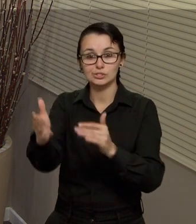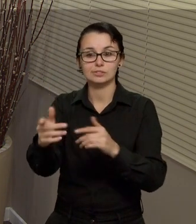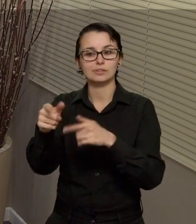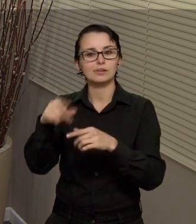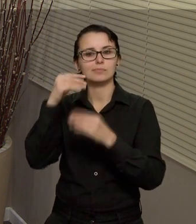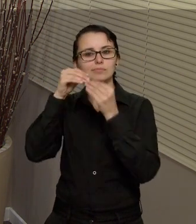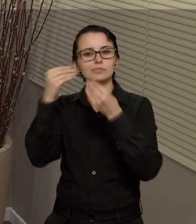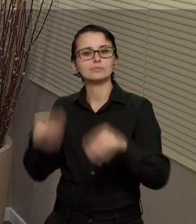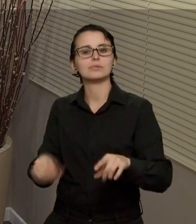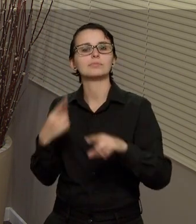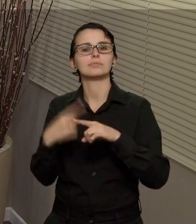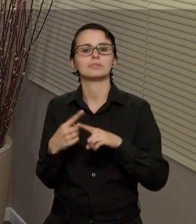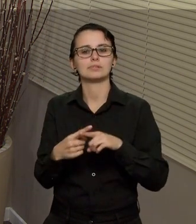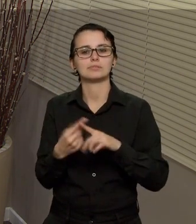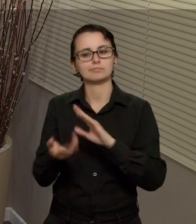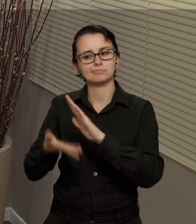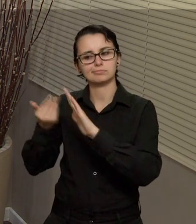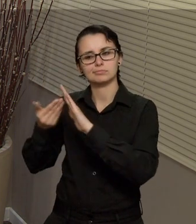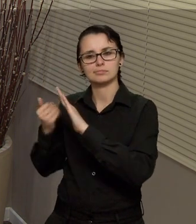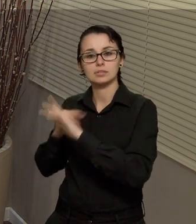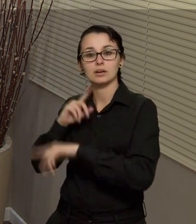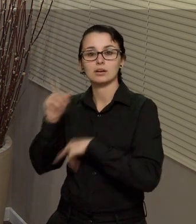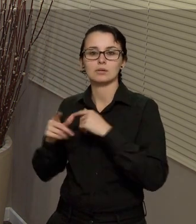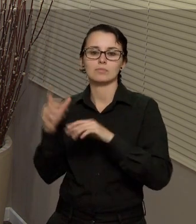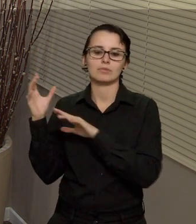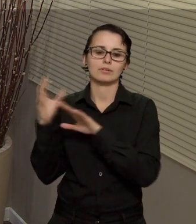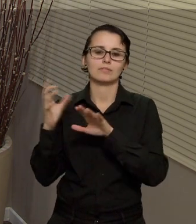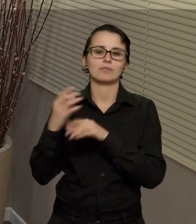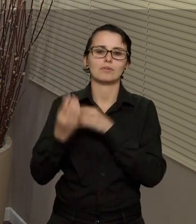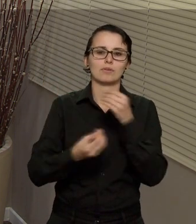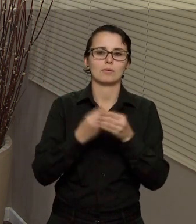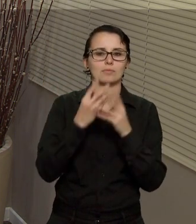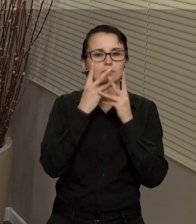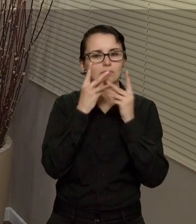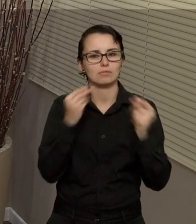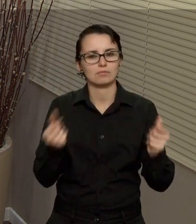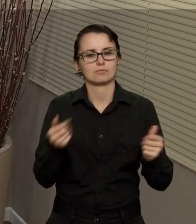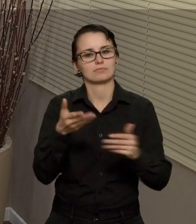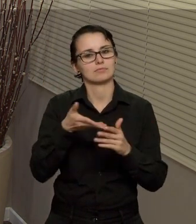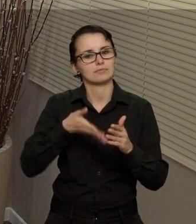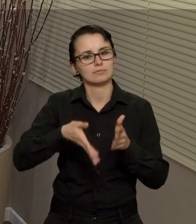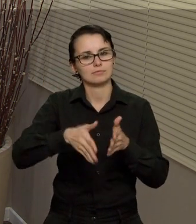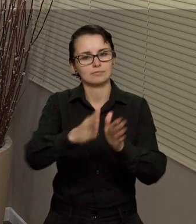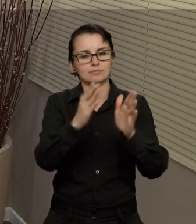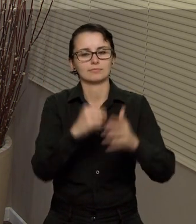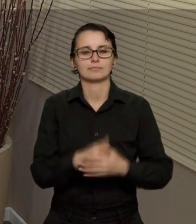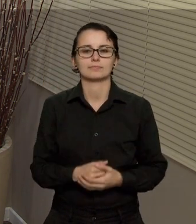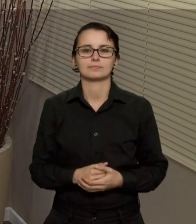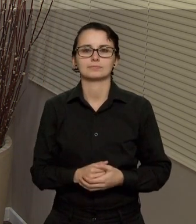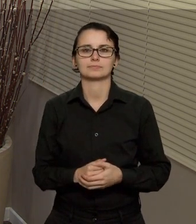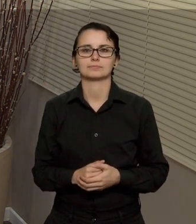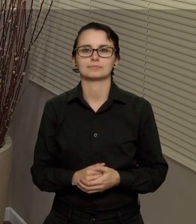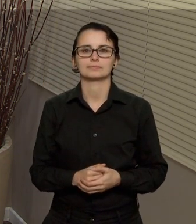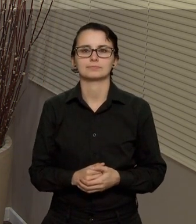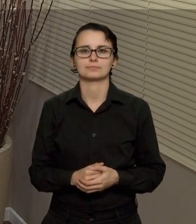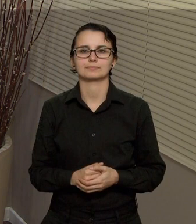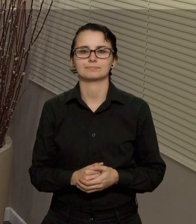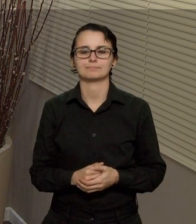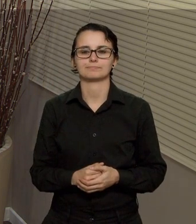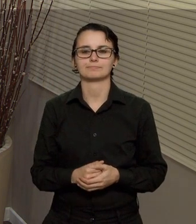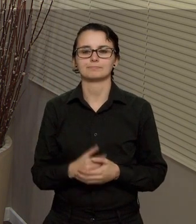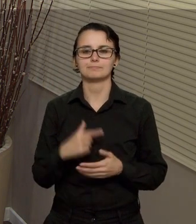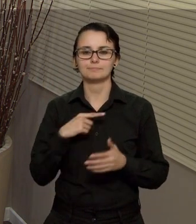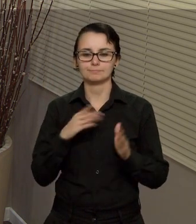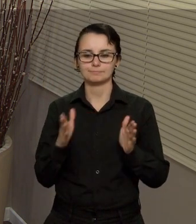porque o material em suspensão interfere na qualidade da água do corpo receptor. Em escala de